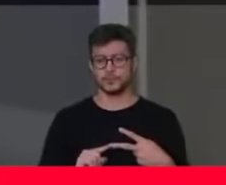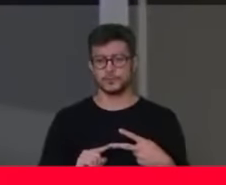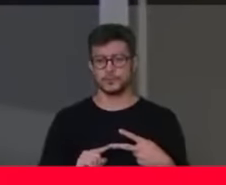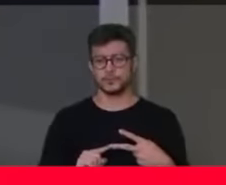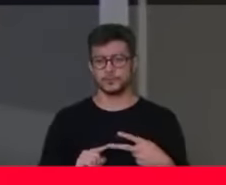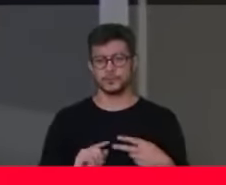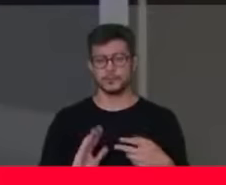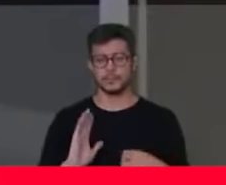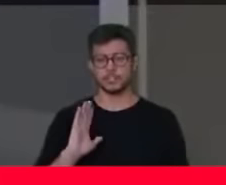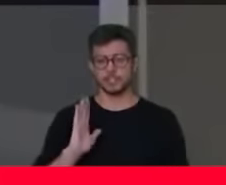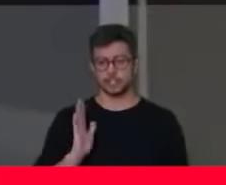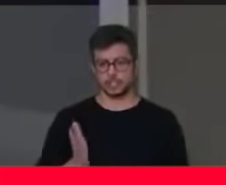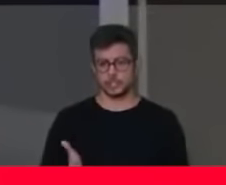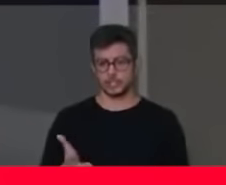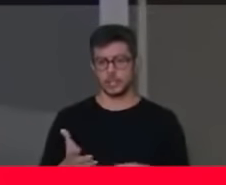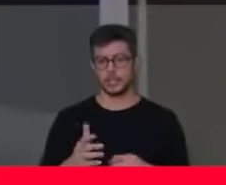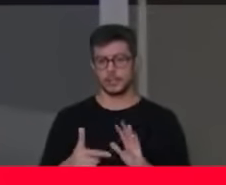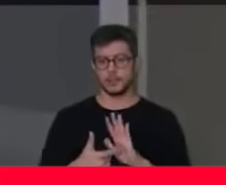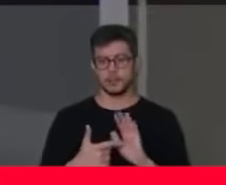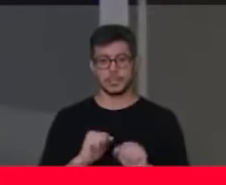clara, que não há